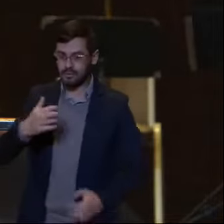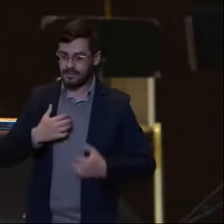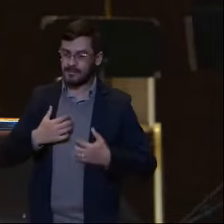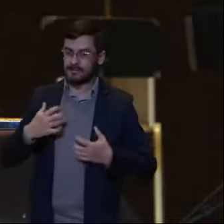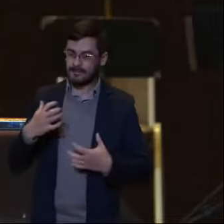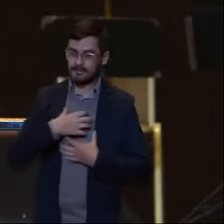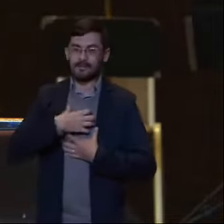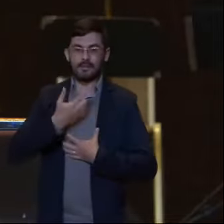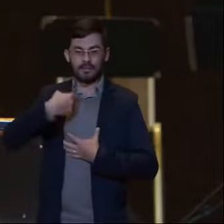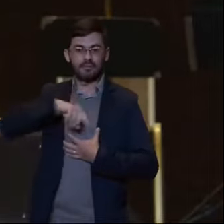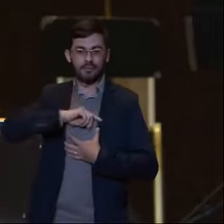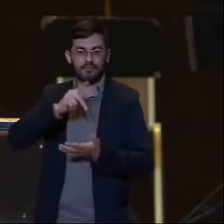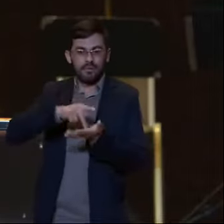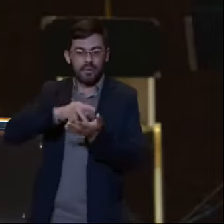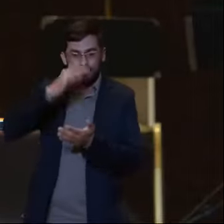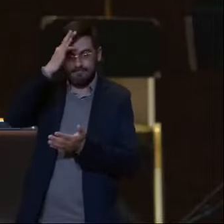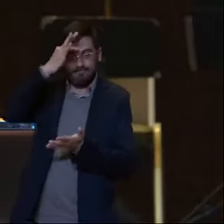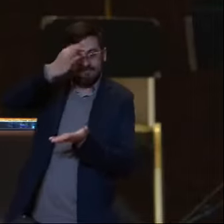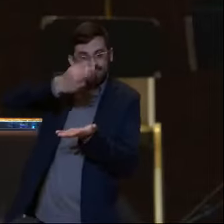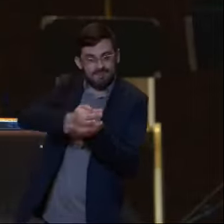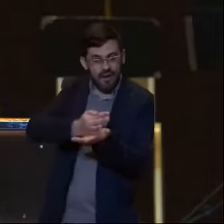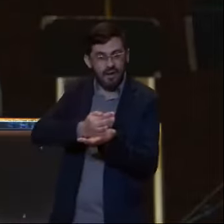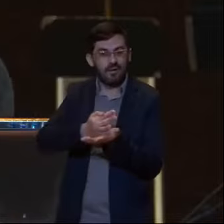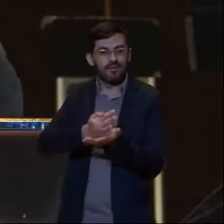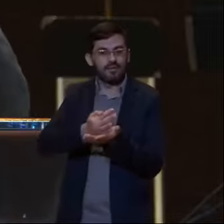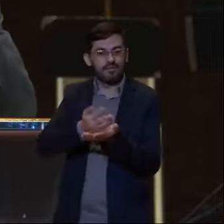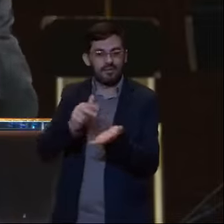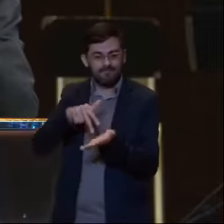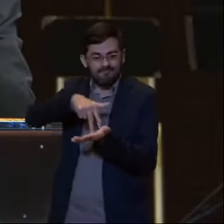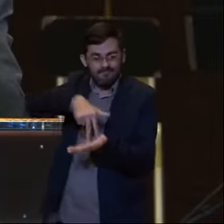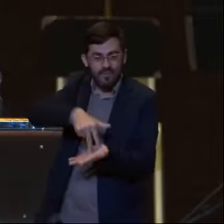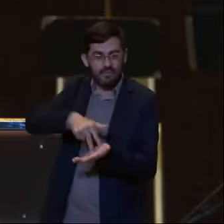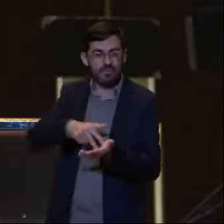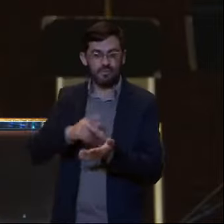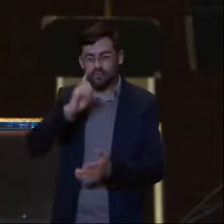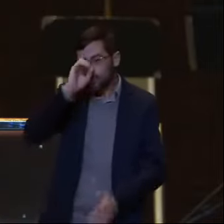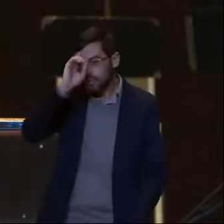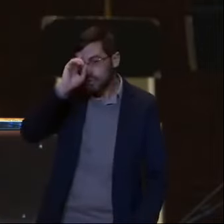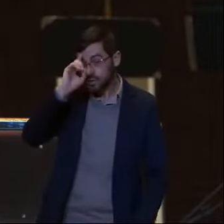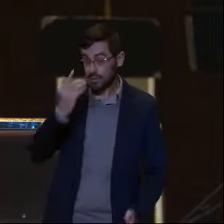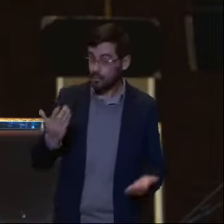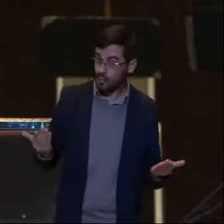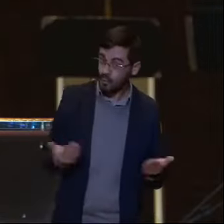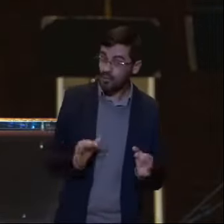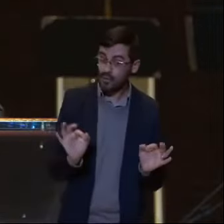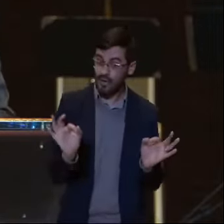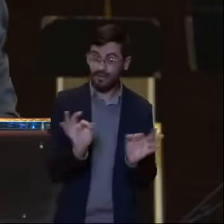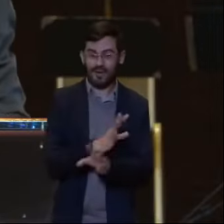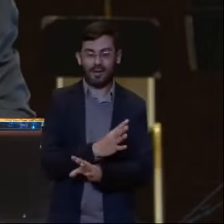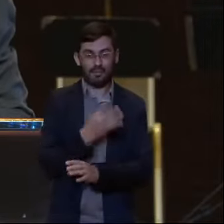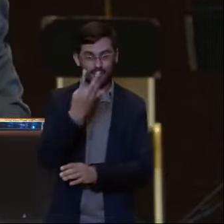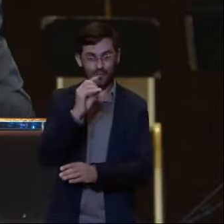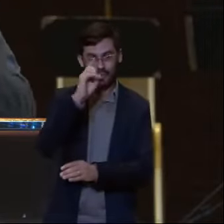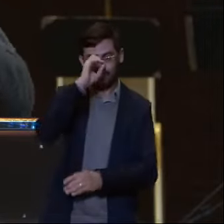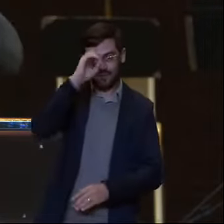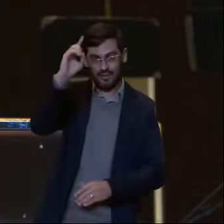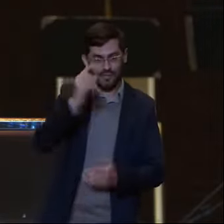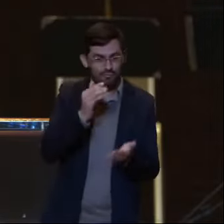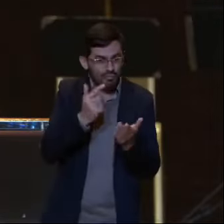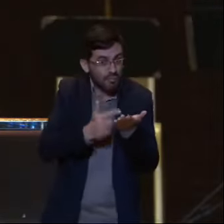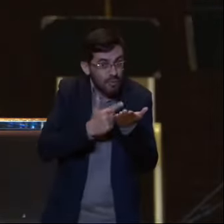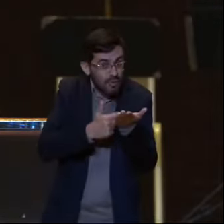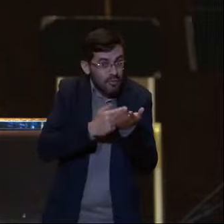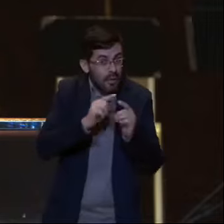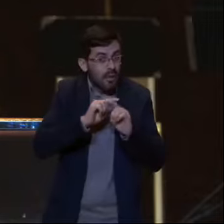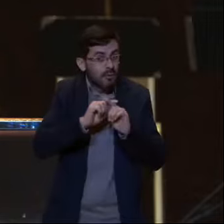nos fazer crescer na nossa fé, na nossa espiritualidade. Portanto, meus irmãos, hoje encerra-se um ciclo, sim, de campanha, mas que